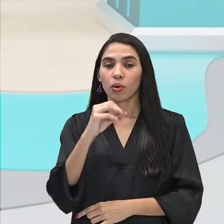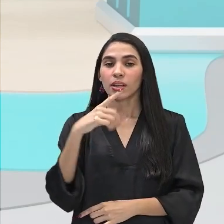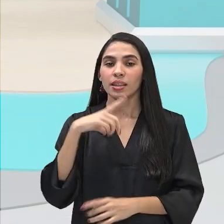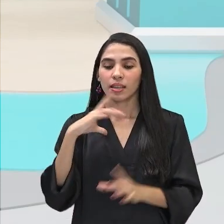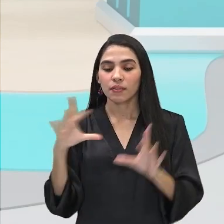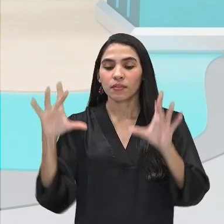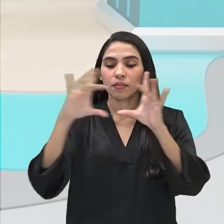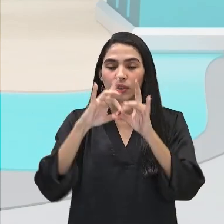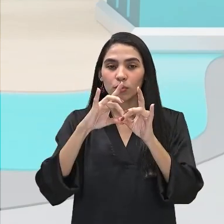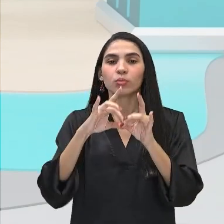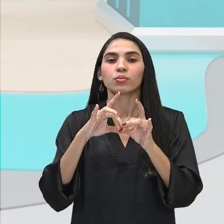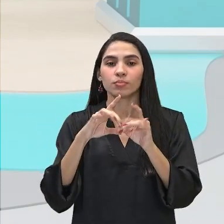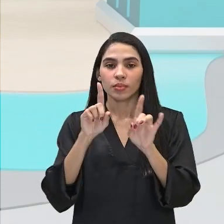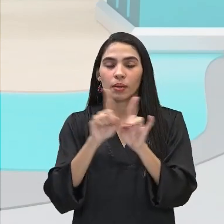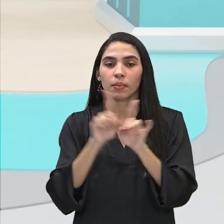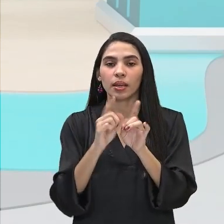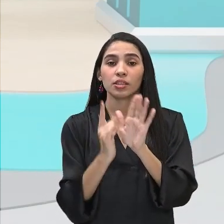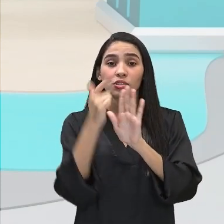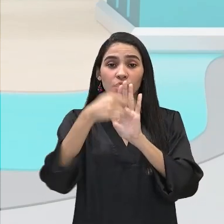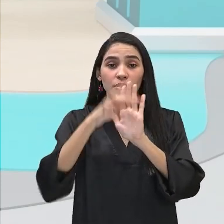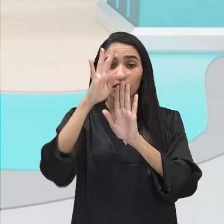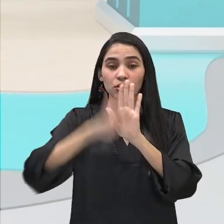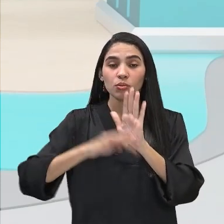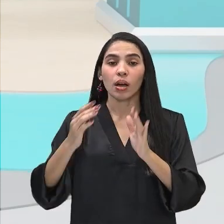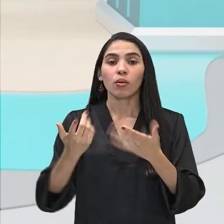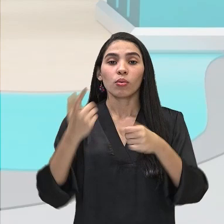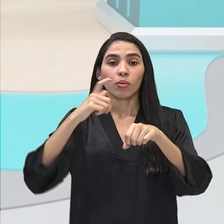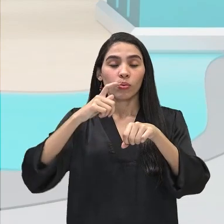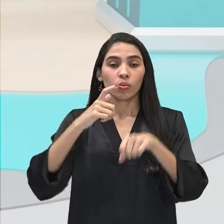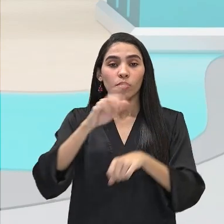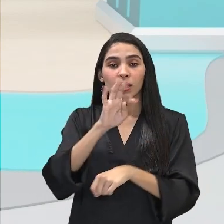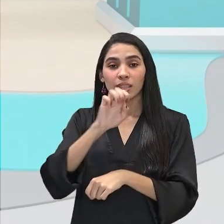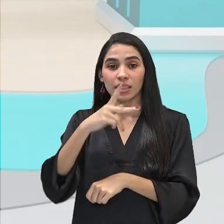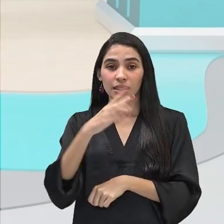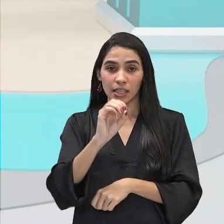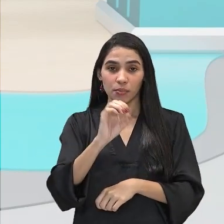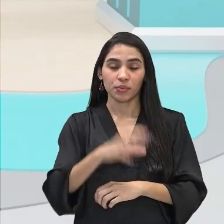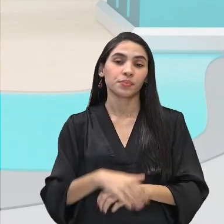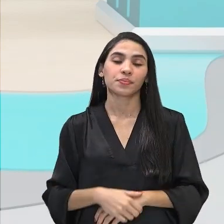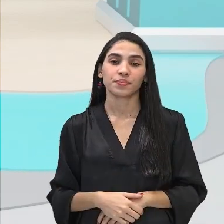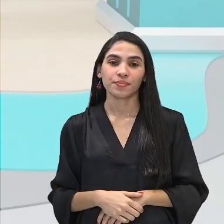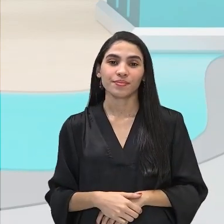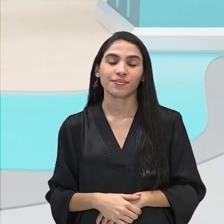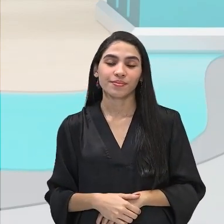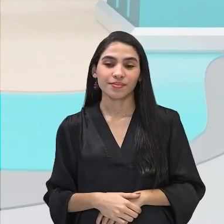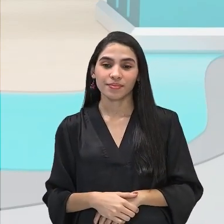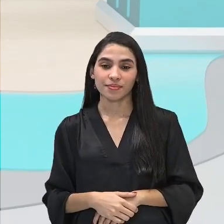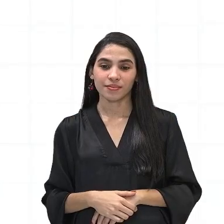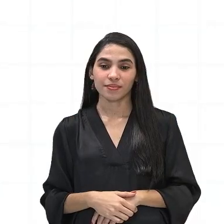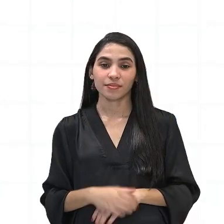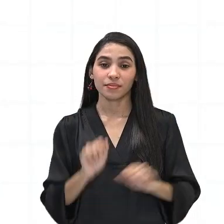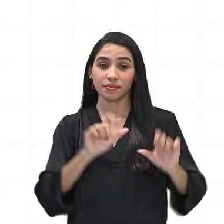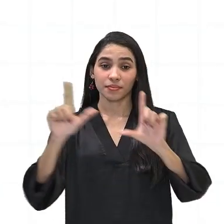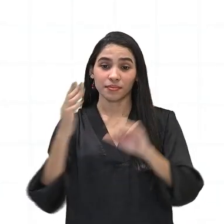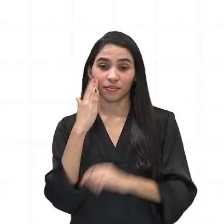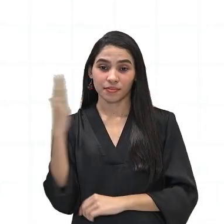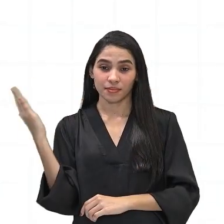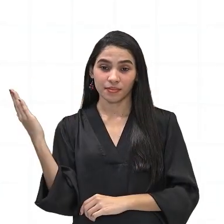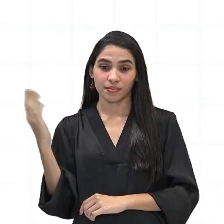esse gênero textual começou a ser escrito, a ser estruturado. Ok? Então vamos à nossa cartela, que